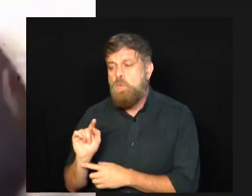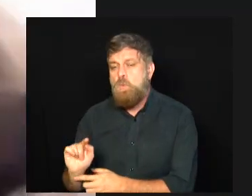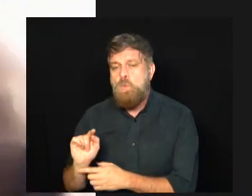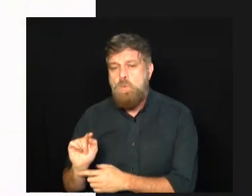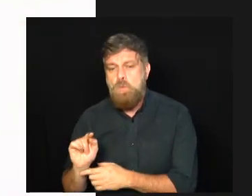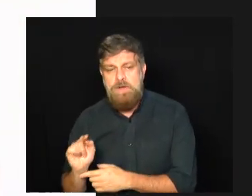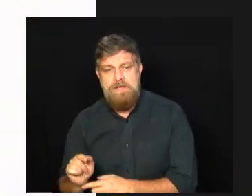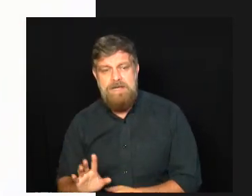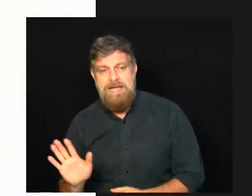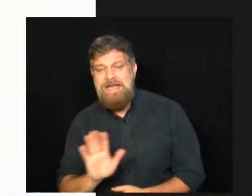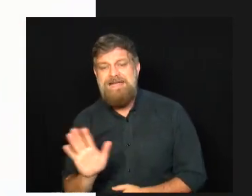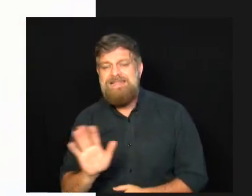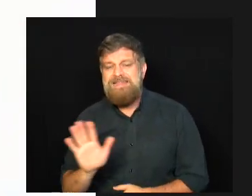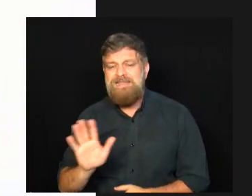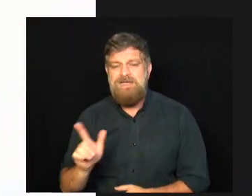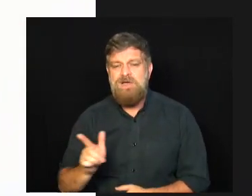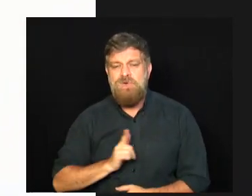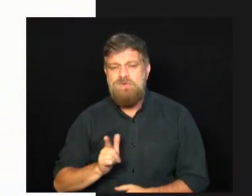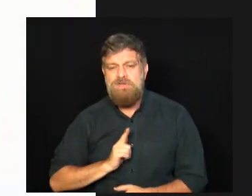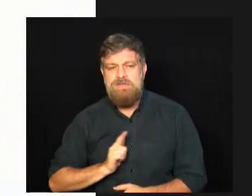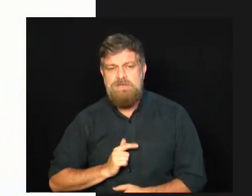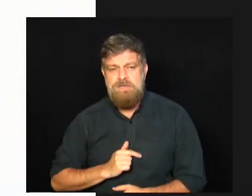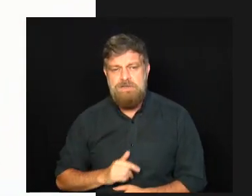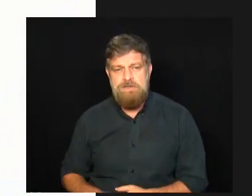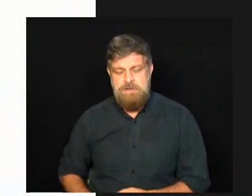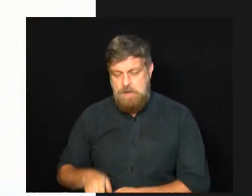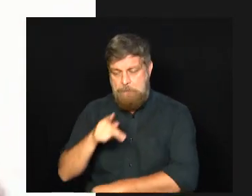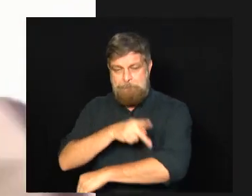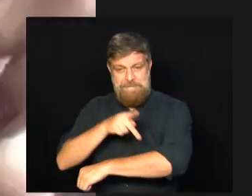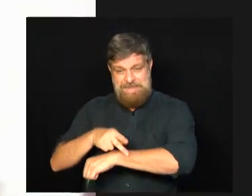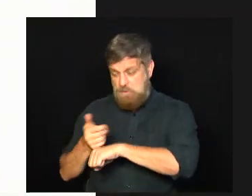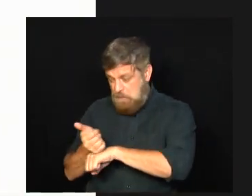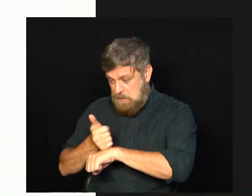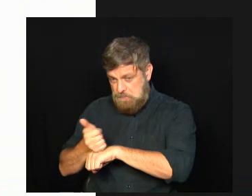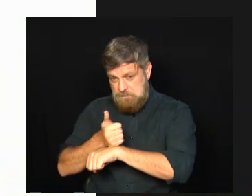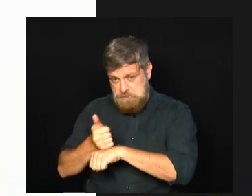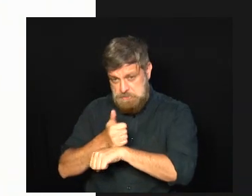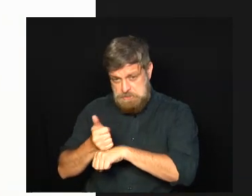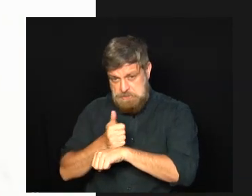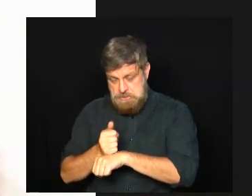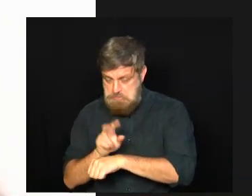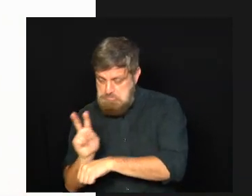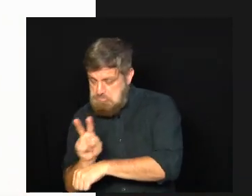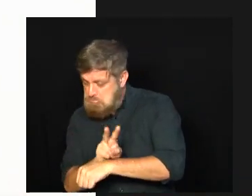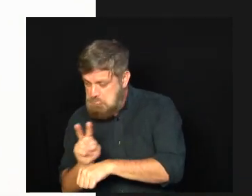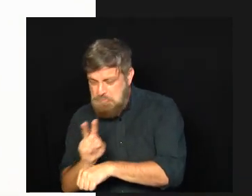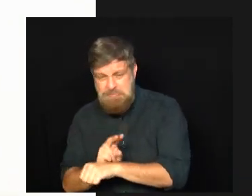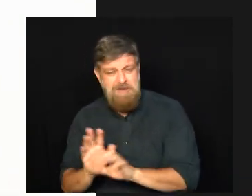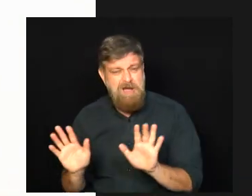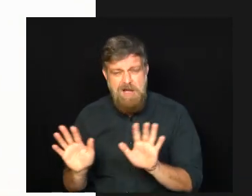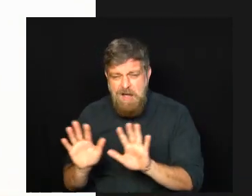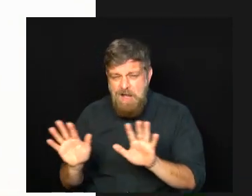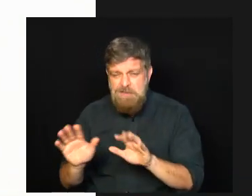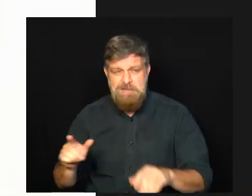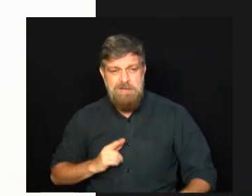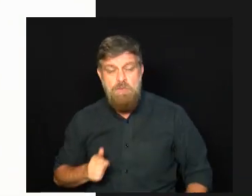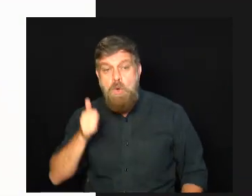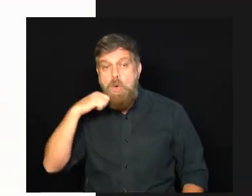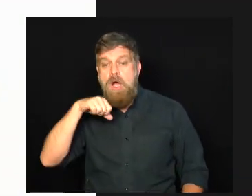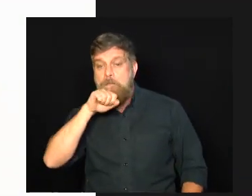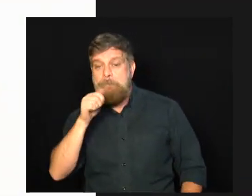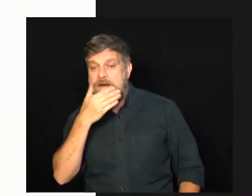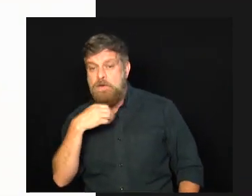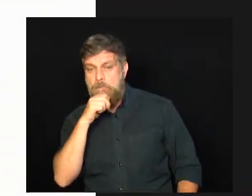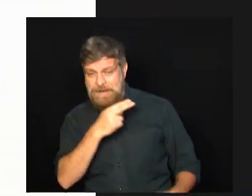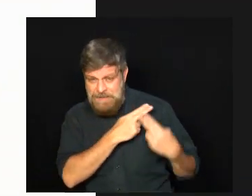que não é conduzida nem por uma pedagoga, nem por uma cuidadora, nem só pela mamãe e pelo